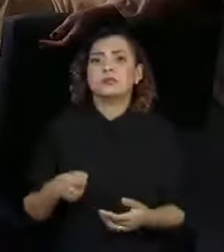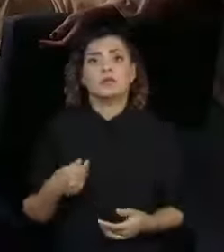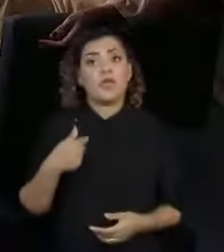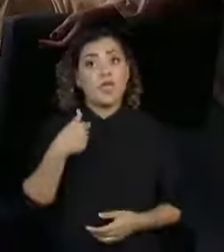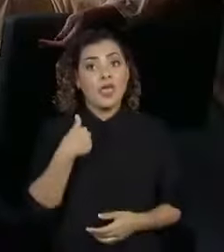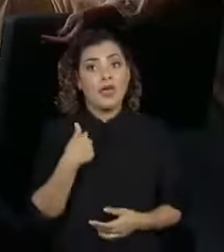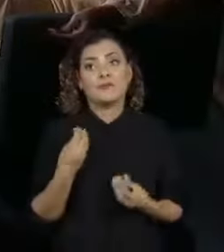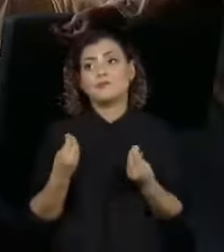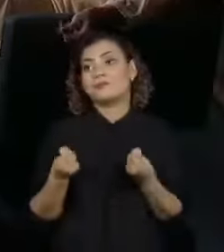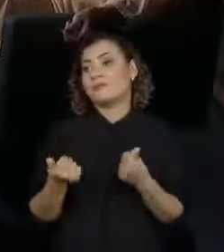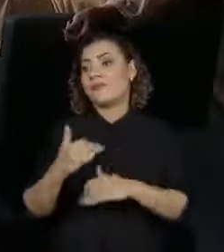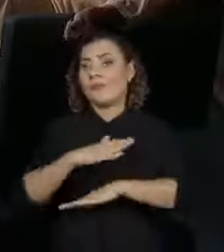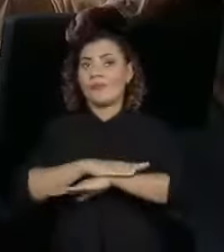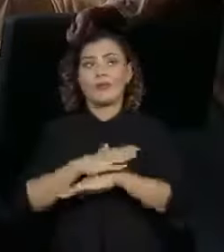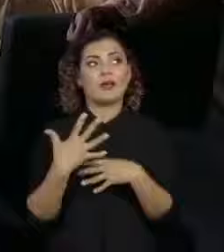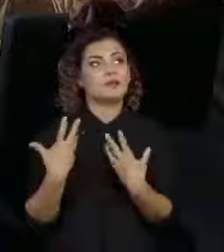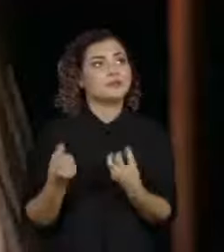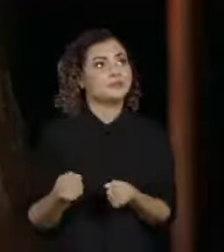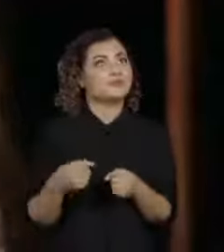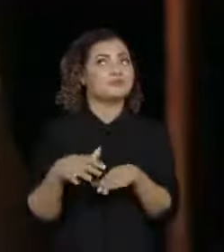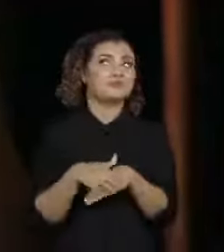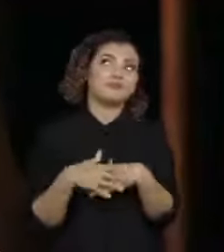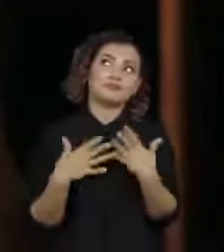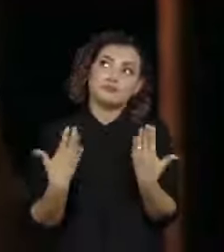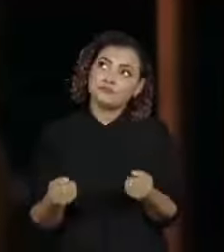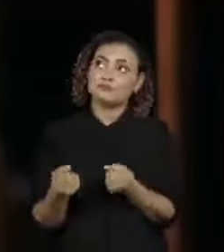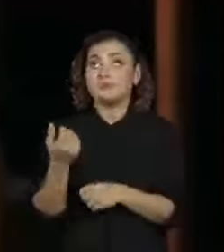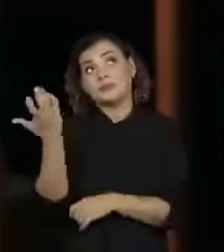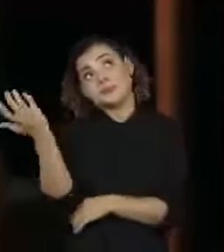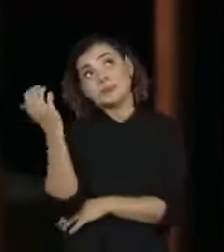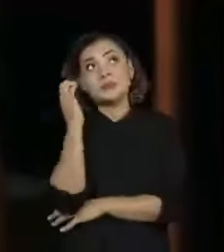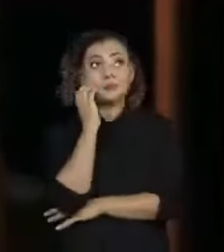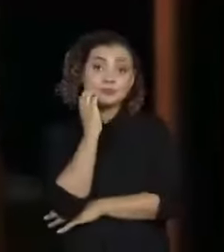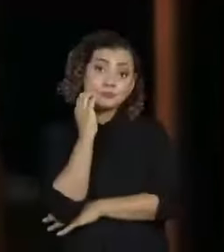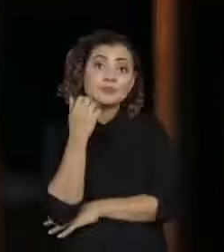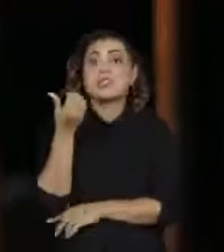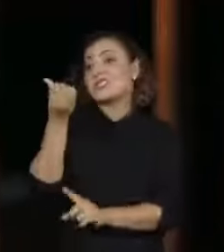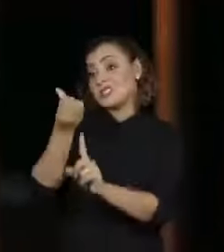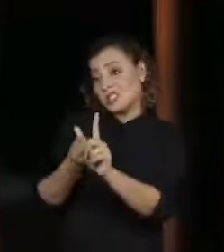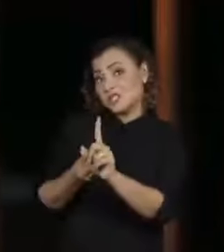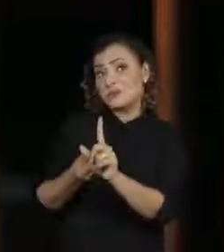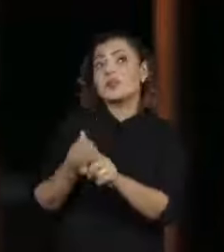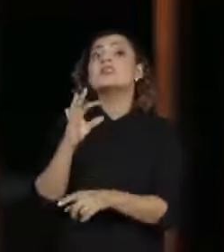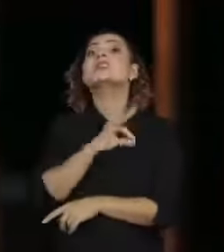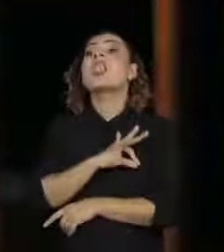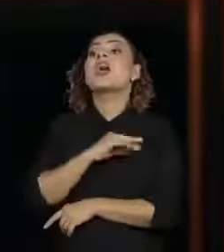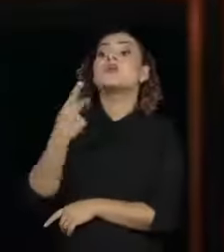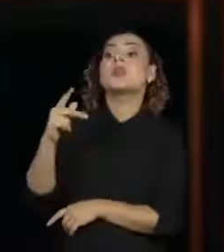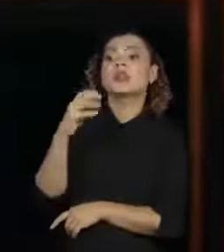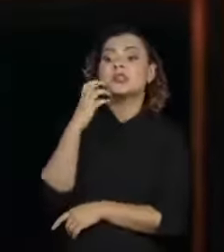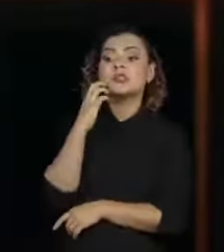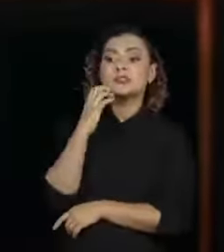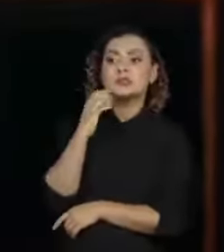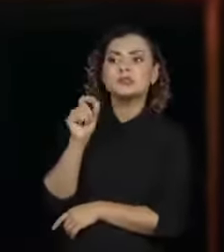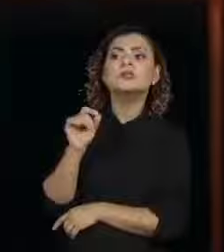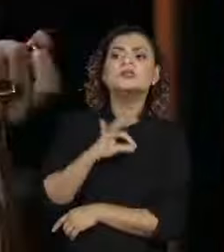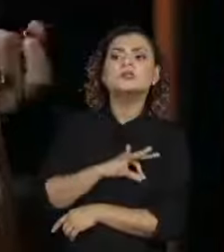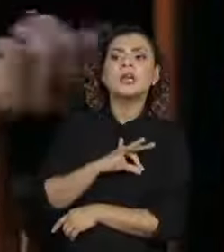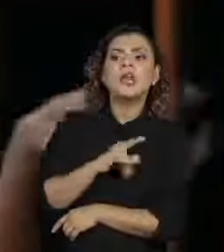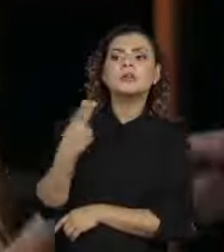fui picada pelo bichinho do apresentador celular eu cheguei falei assim um seis meses eles ganham quanto né